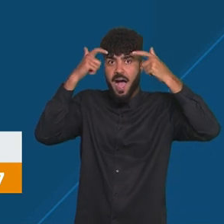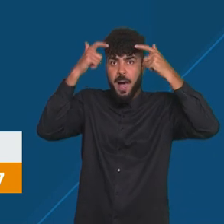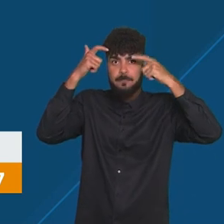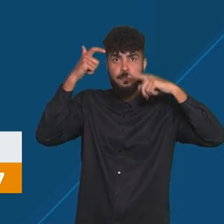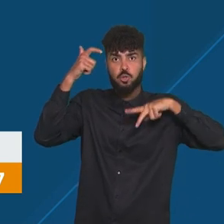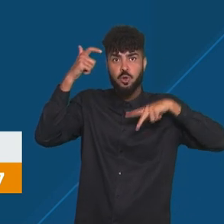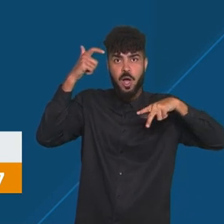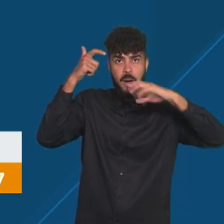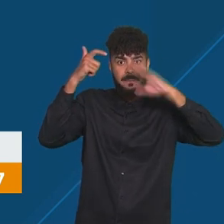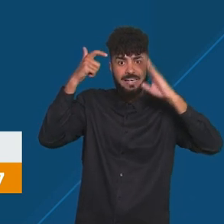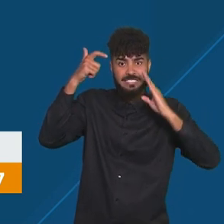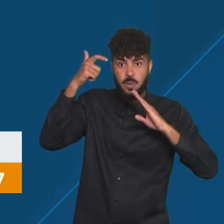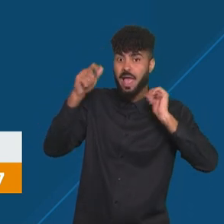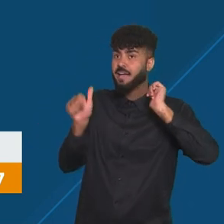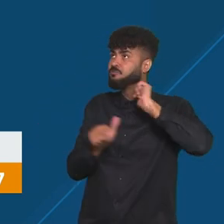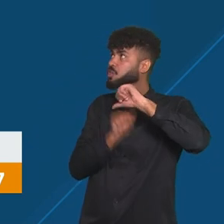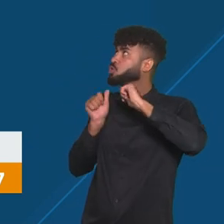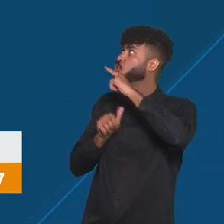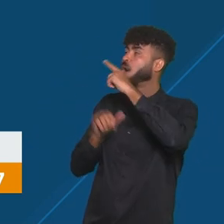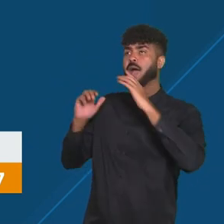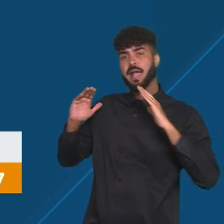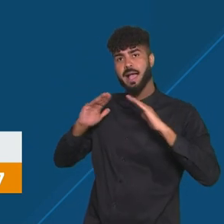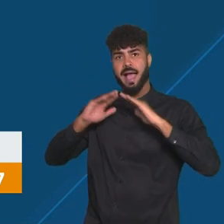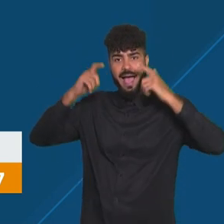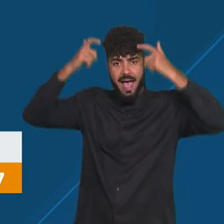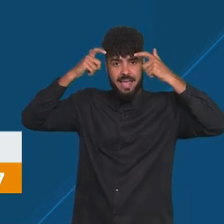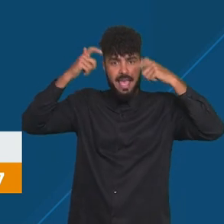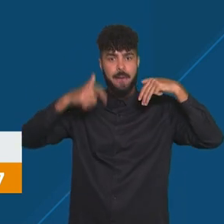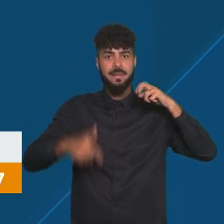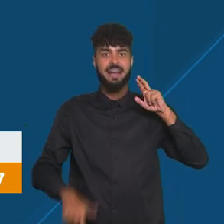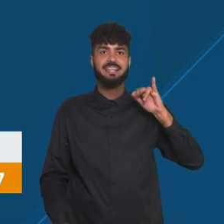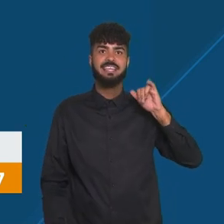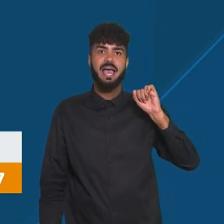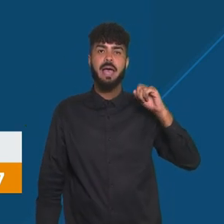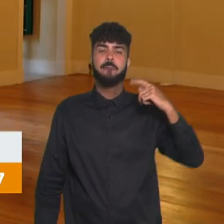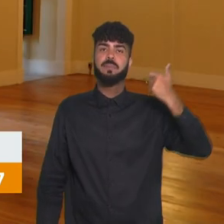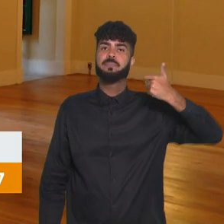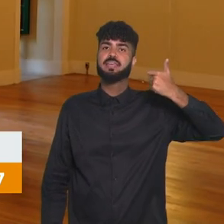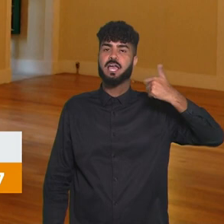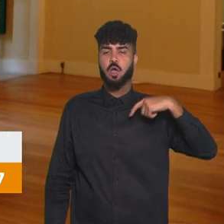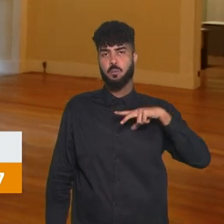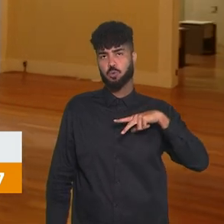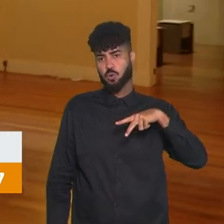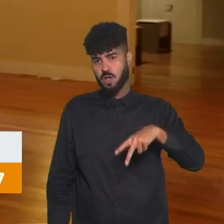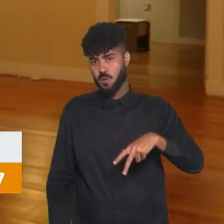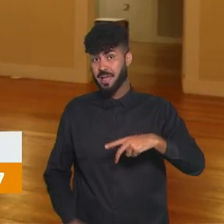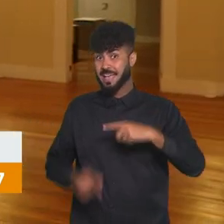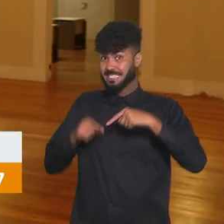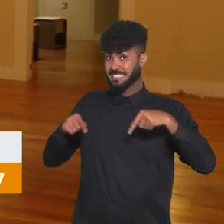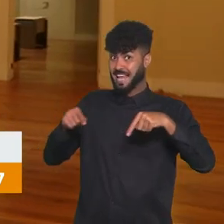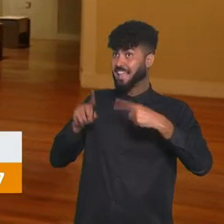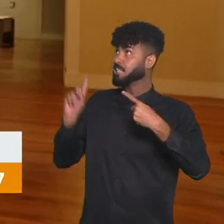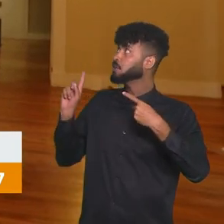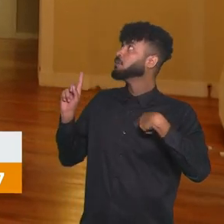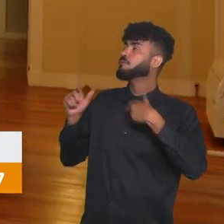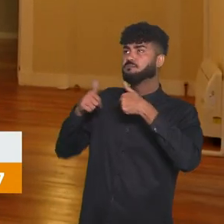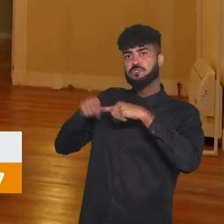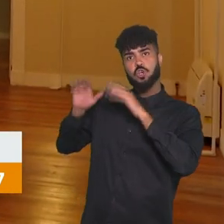o edifício se tornou residência da Rainha Maria I de Portugal. Foi aqui nessa sala que ela passou